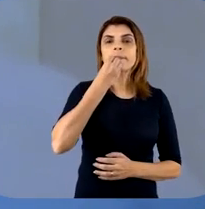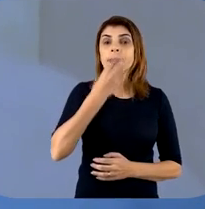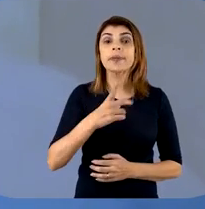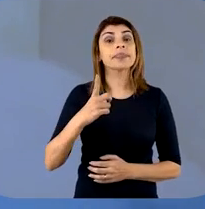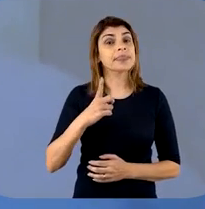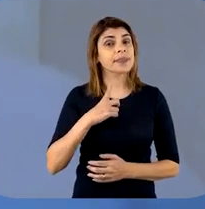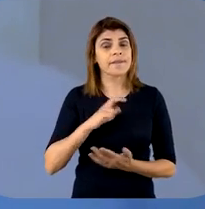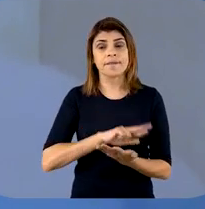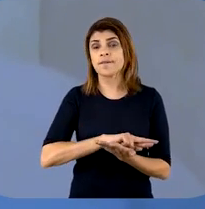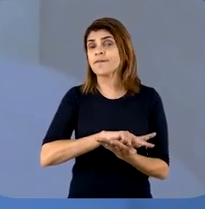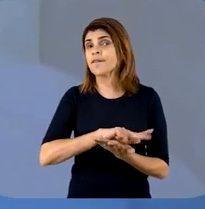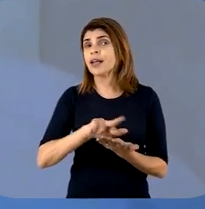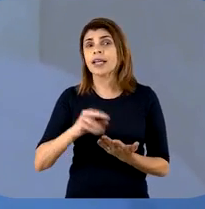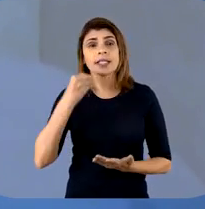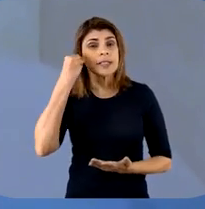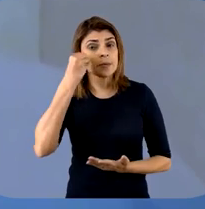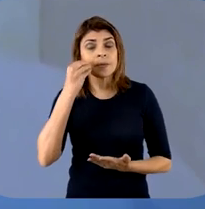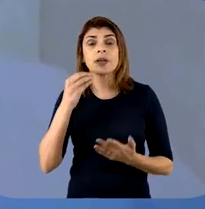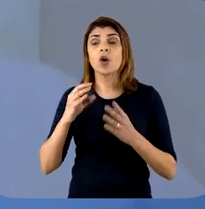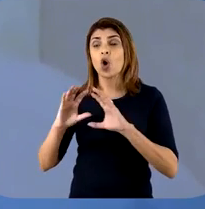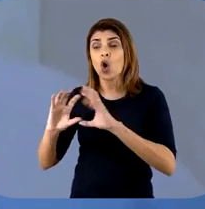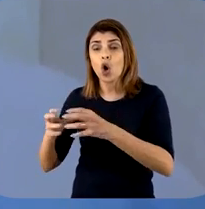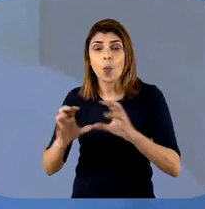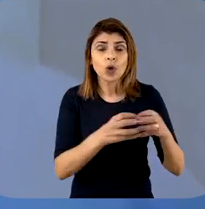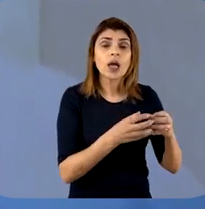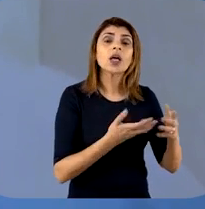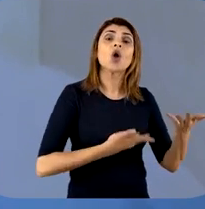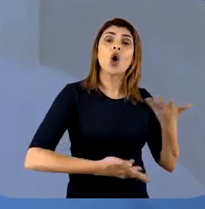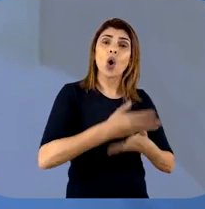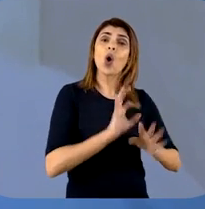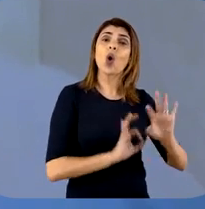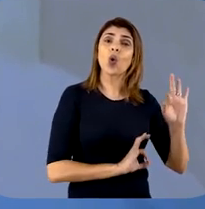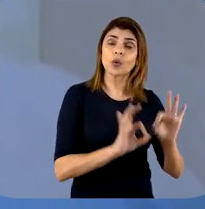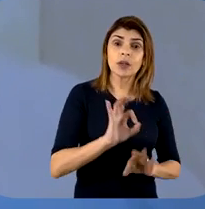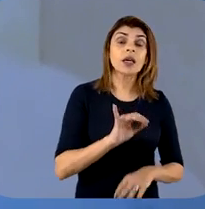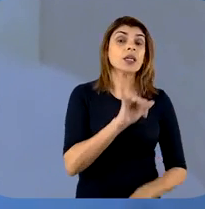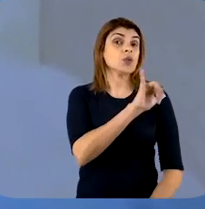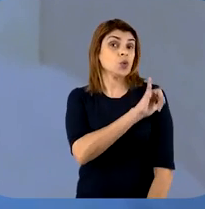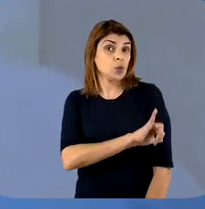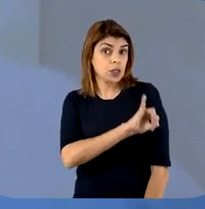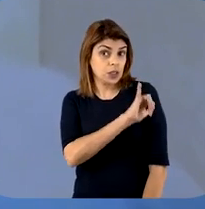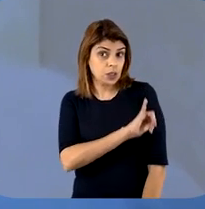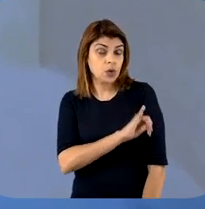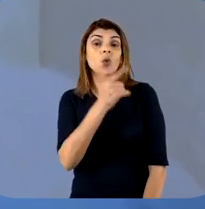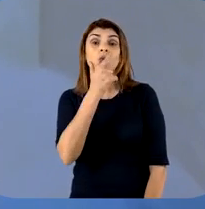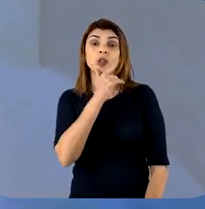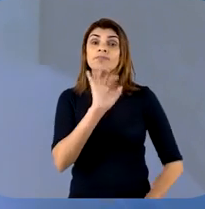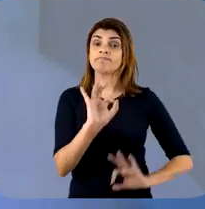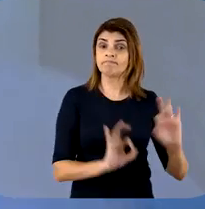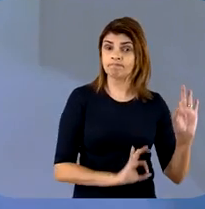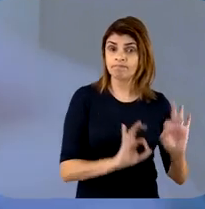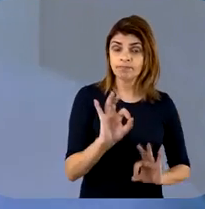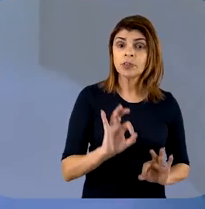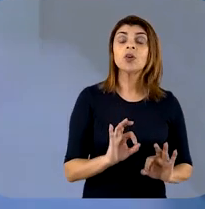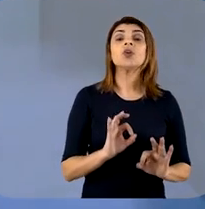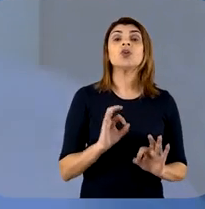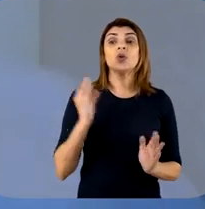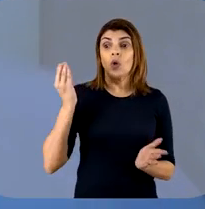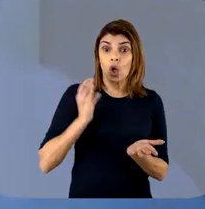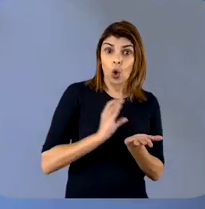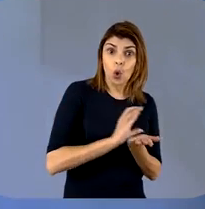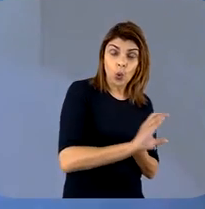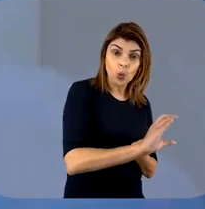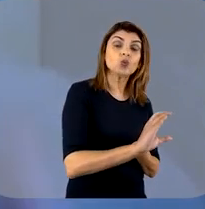tem diversas comunidades que se organizaram aqui no Rio de Janeiro, e com recursos